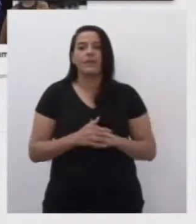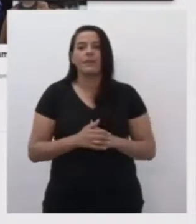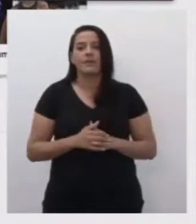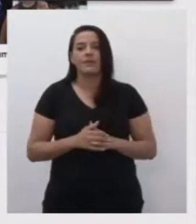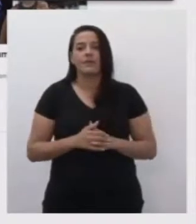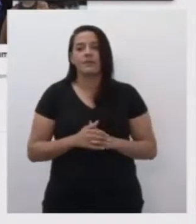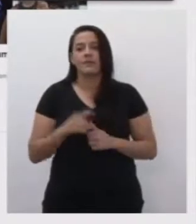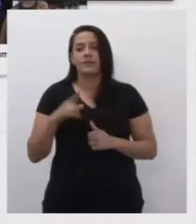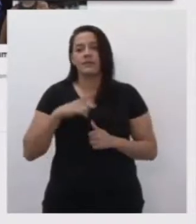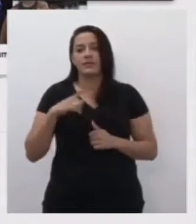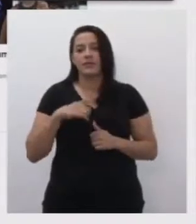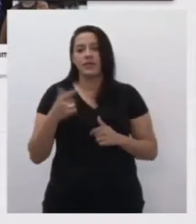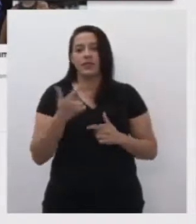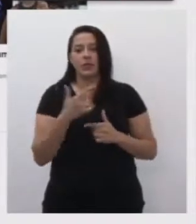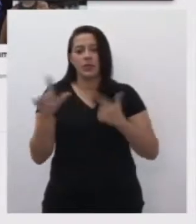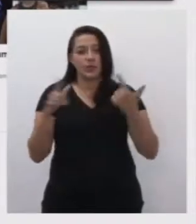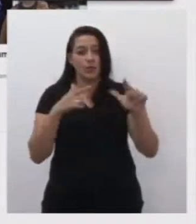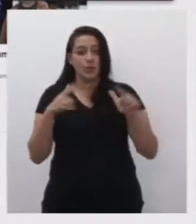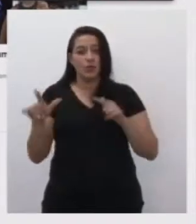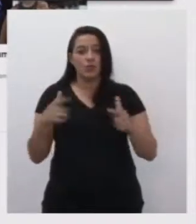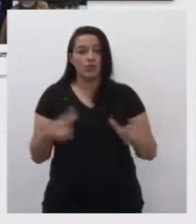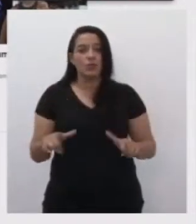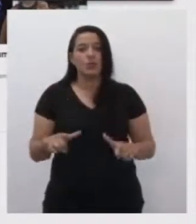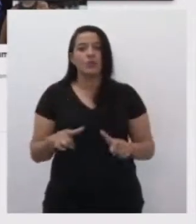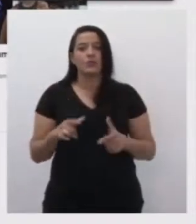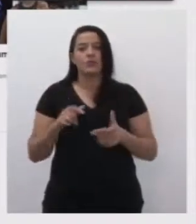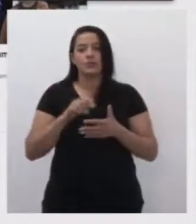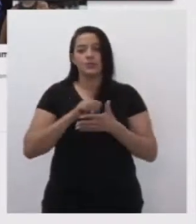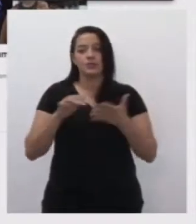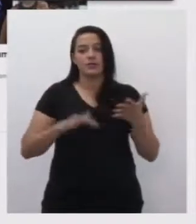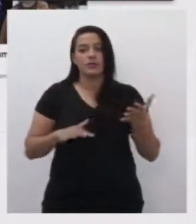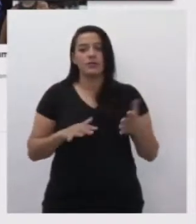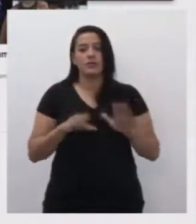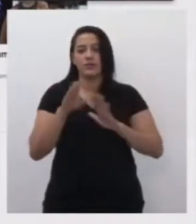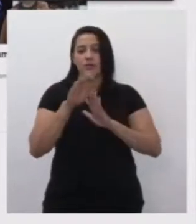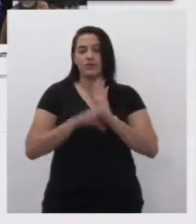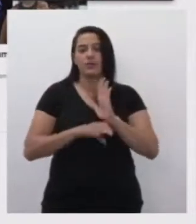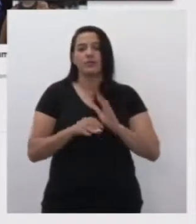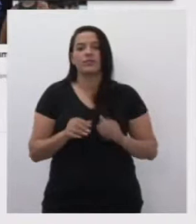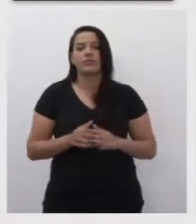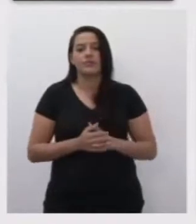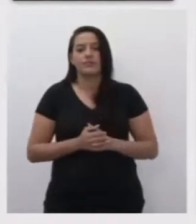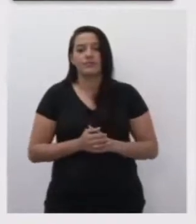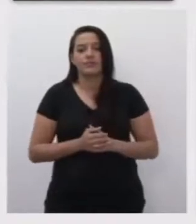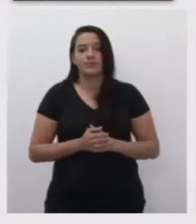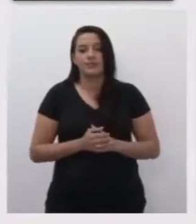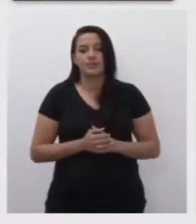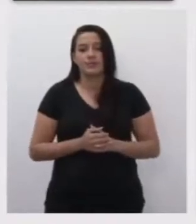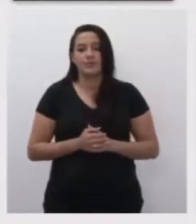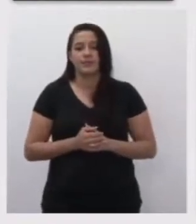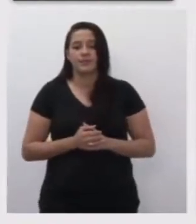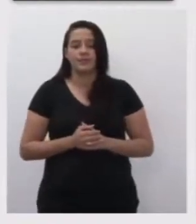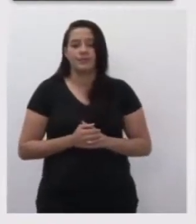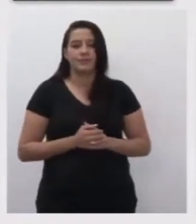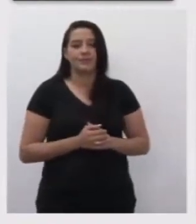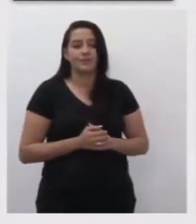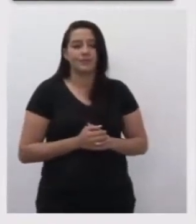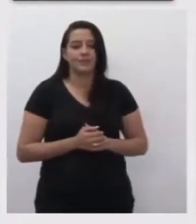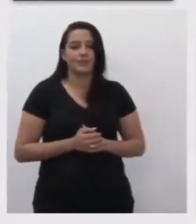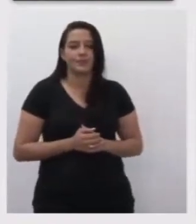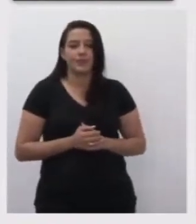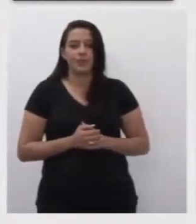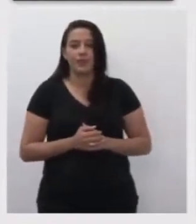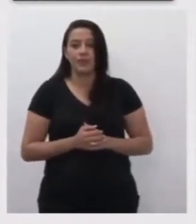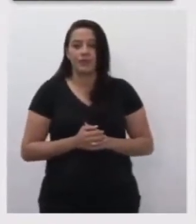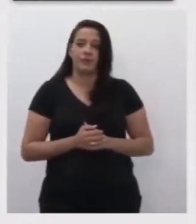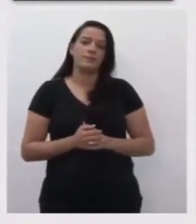mas tem recurso para os outros componentes curriculares também. Tá, então vamos lá. O que a gente